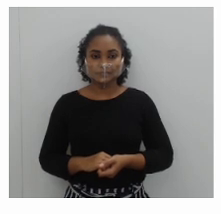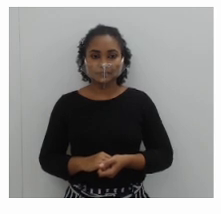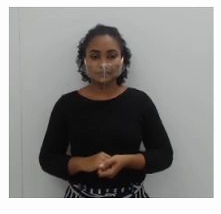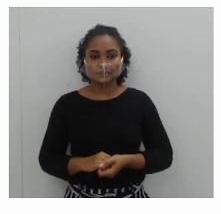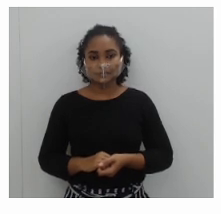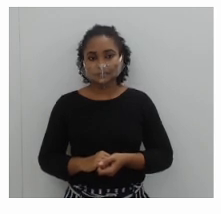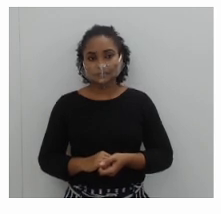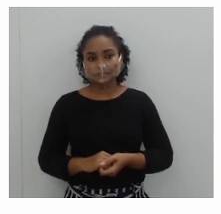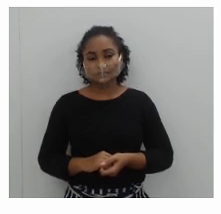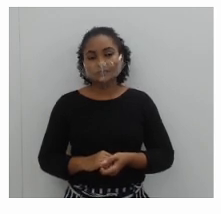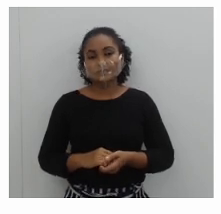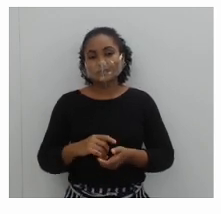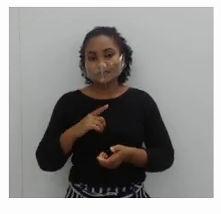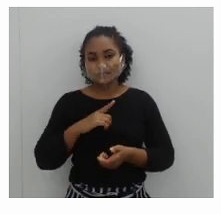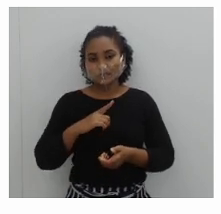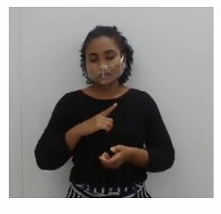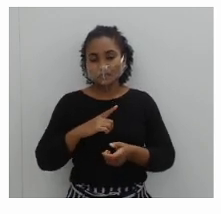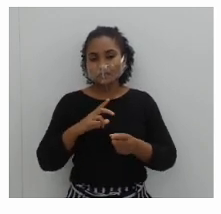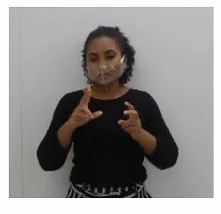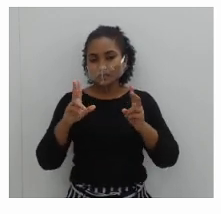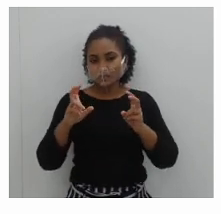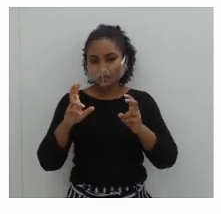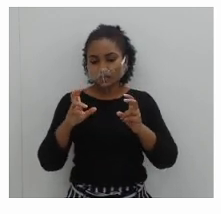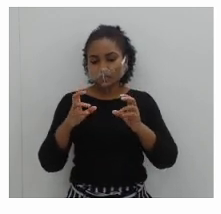Poliedros convexos e côncavos.